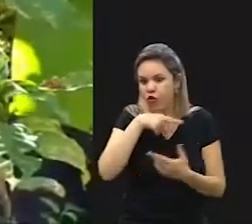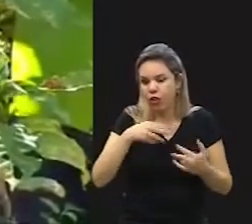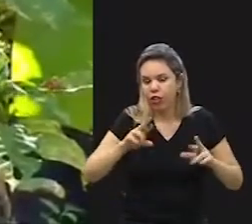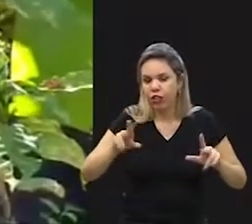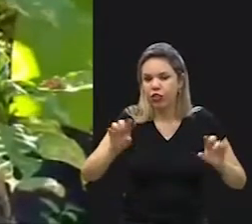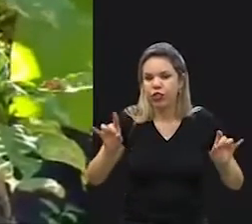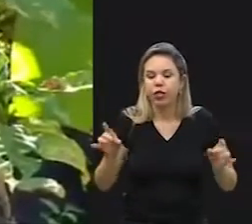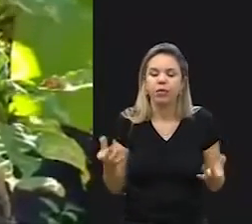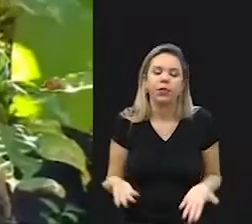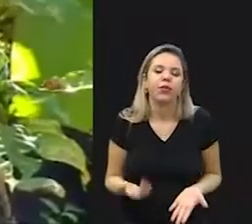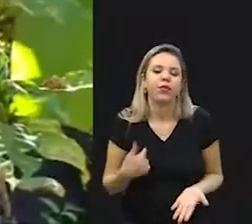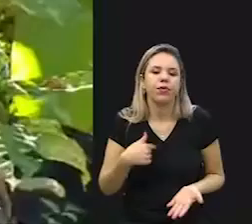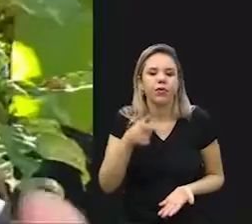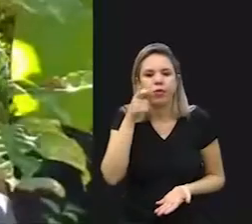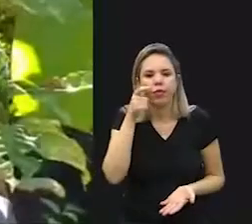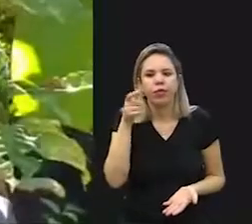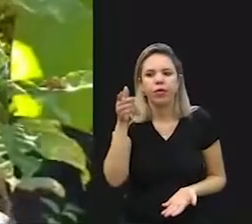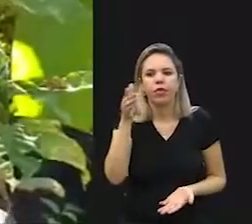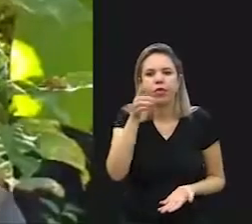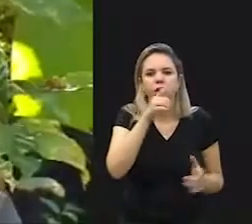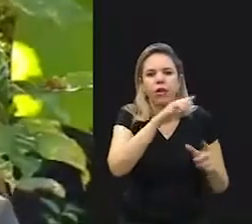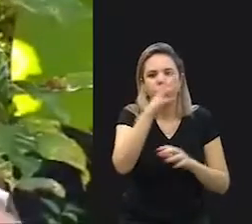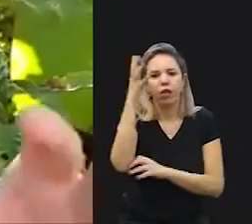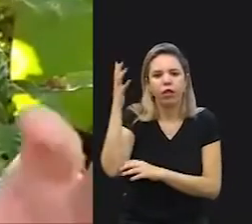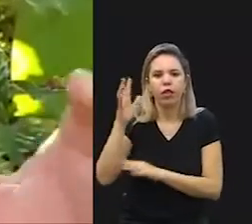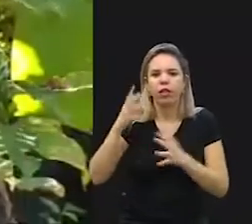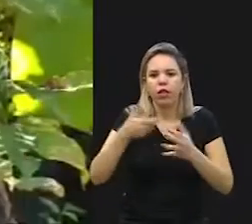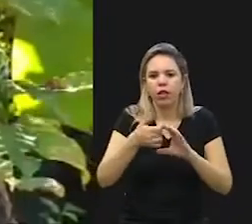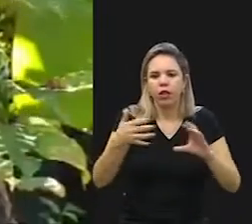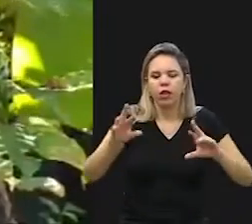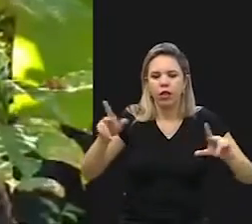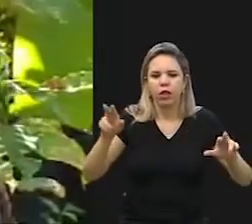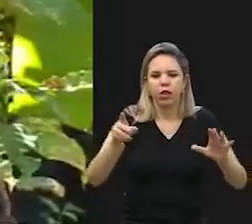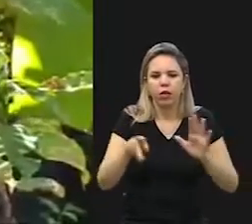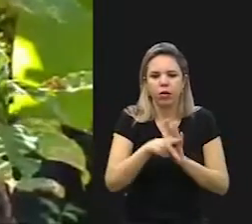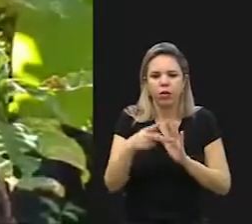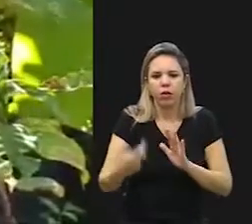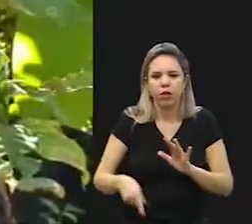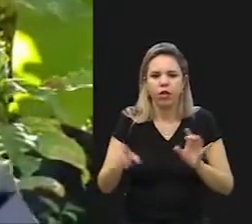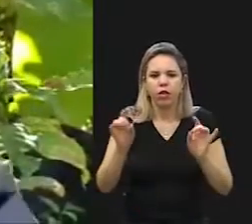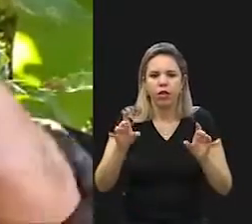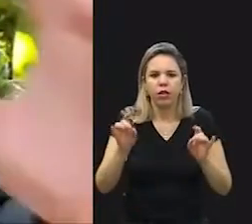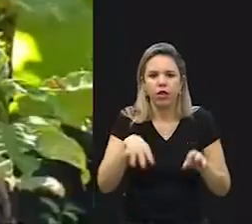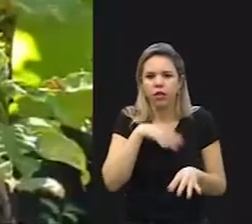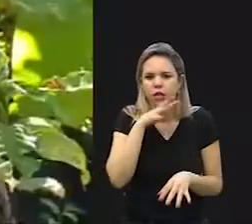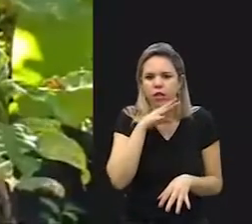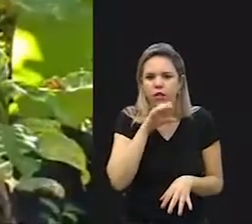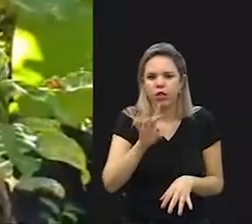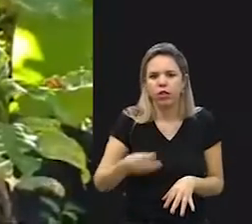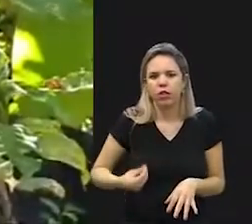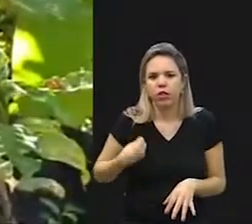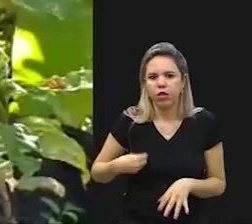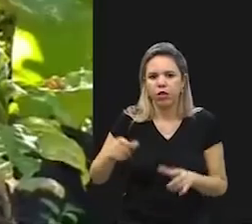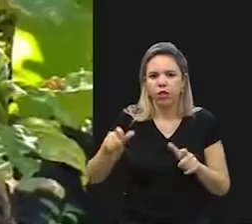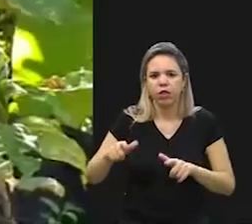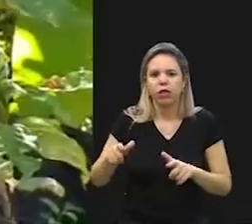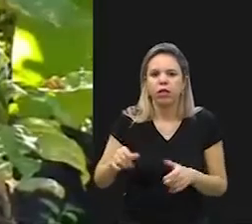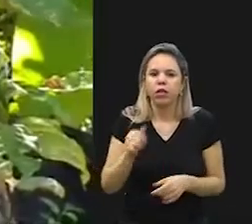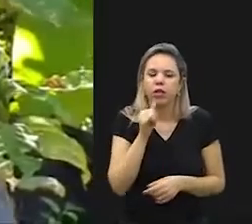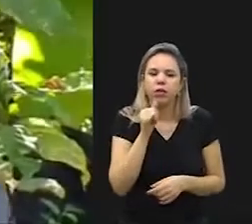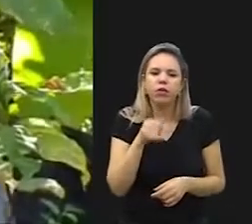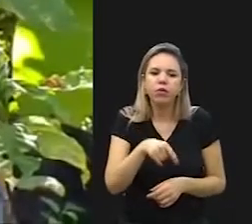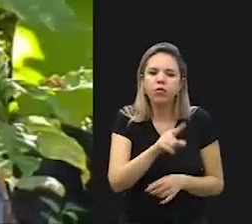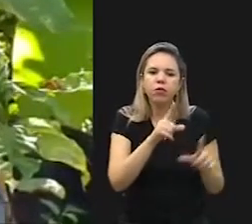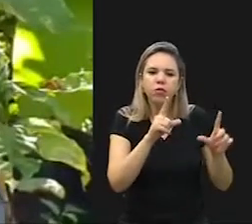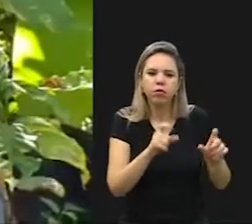Porque a gente vê em cada bioma uma característica peculiar, especial, um animal que só existe lá. Por exemplo, quando